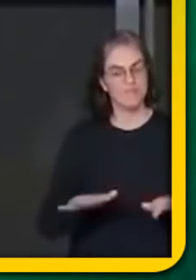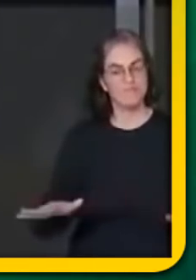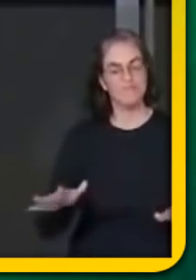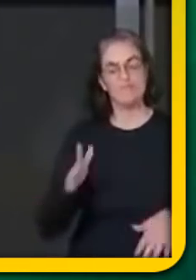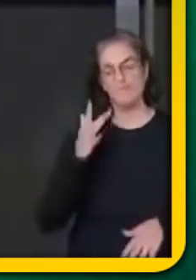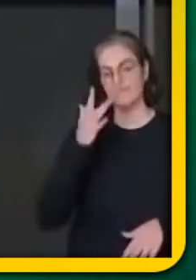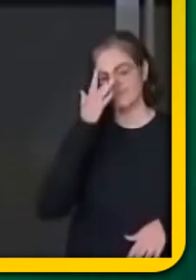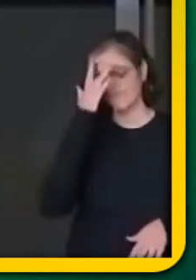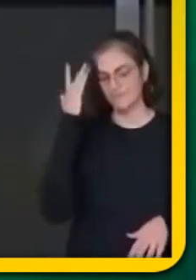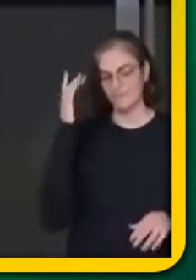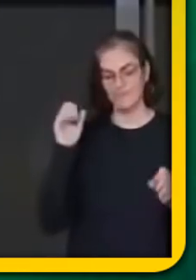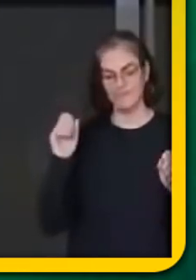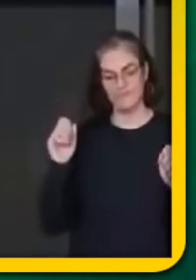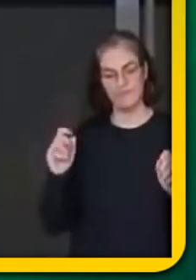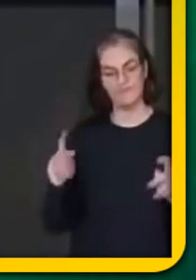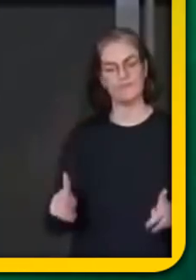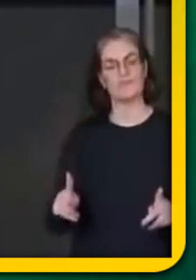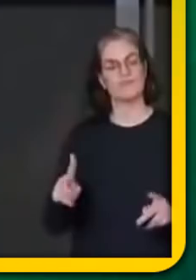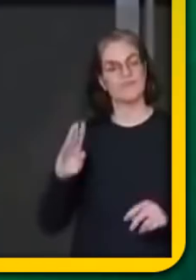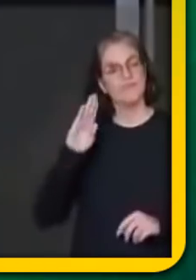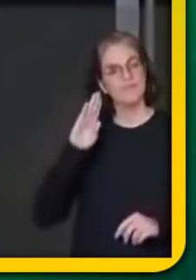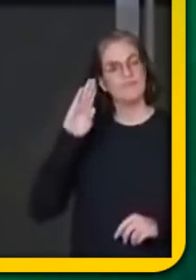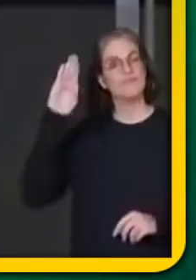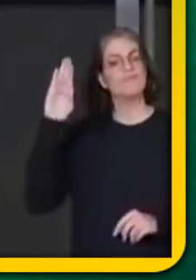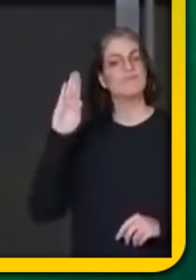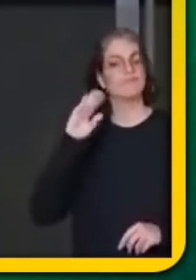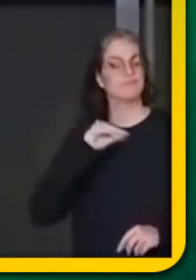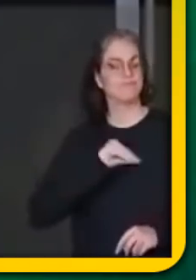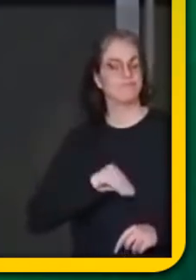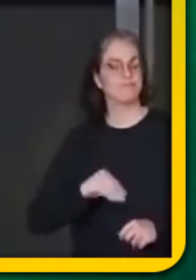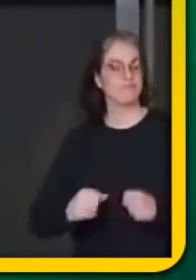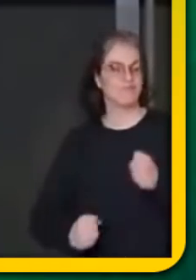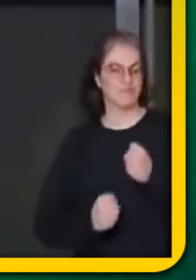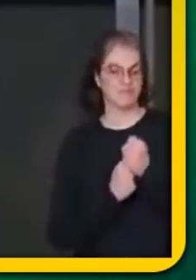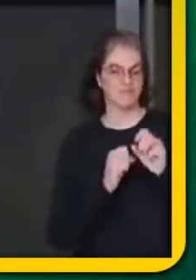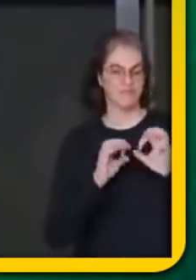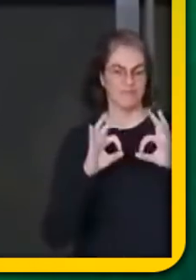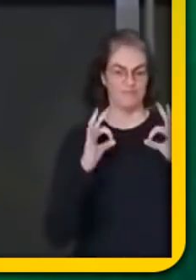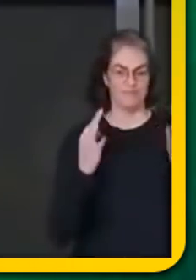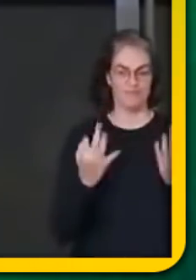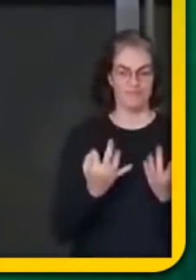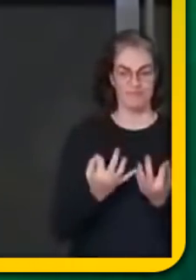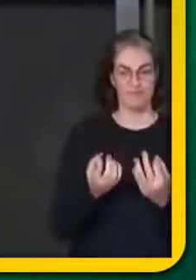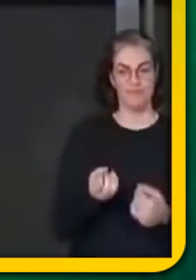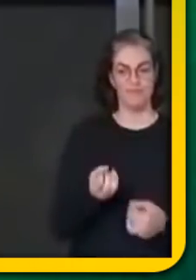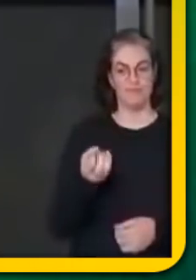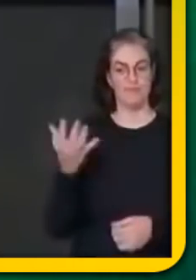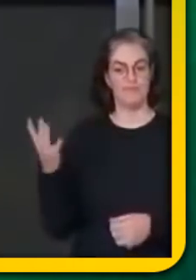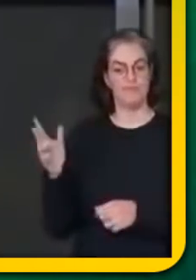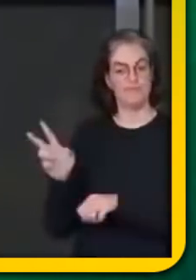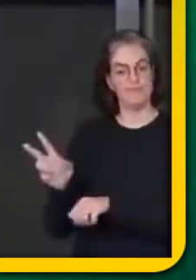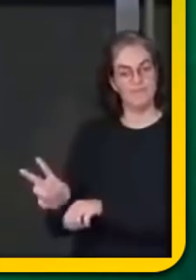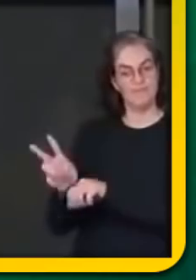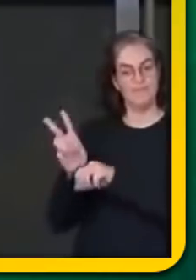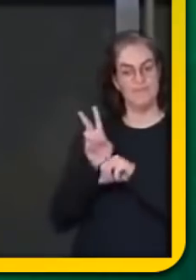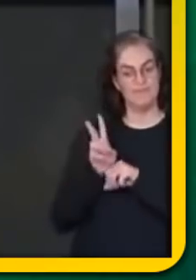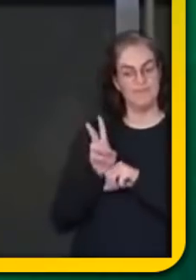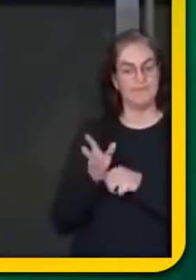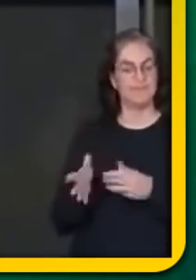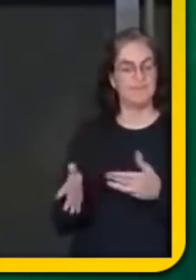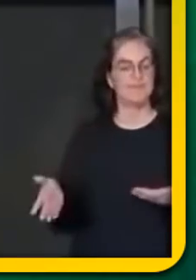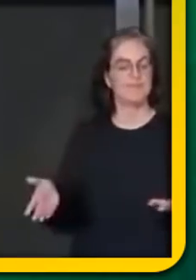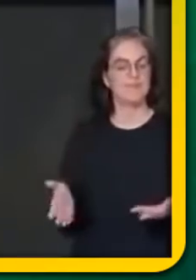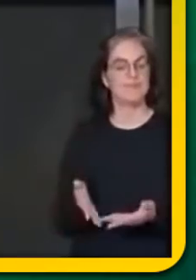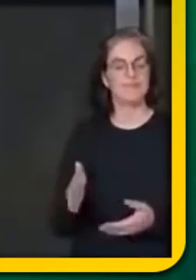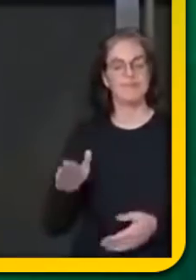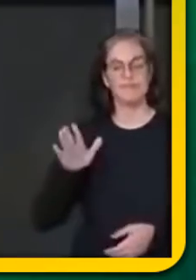esteios de sua família. E muitos precisaram recorrer a crédito. E o crédito mais barato no